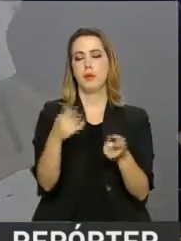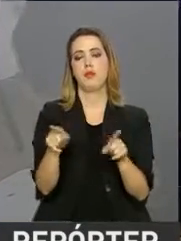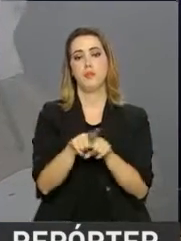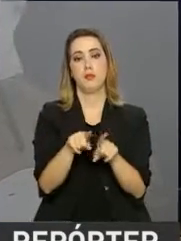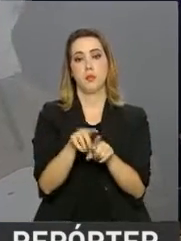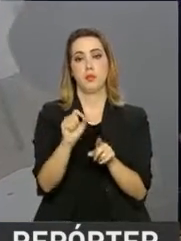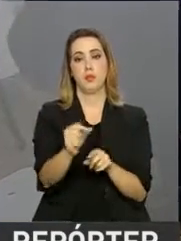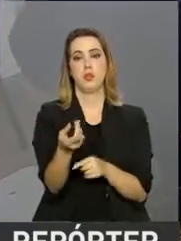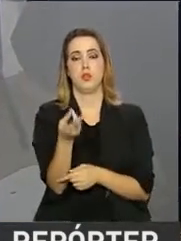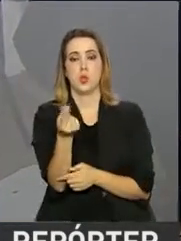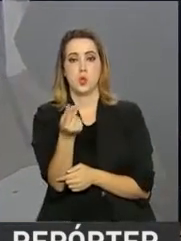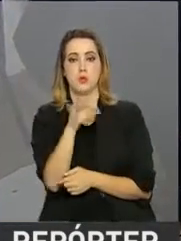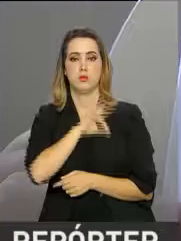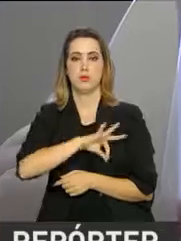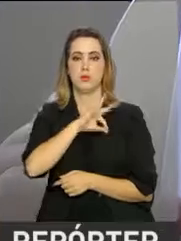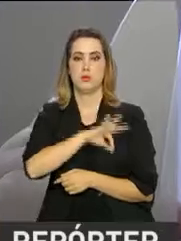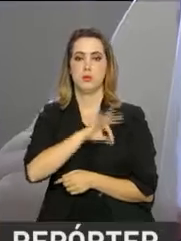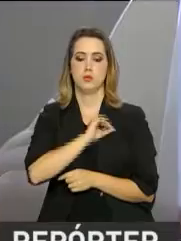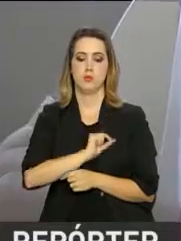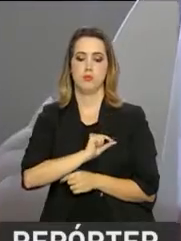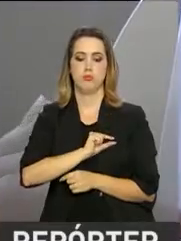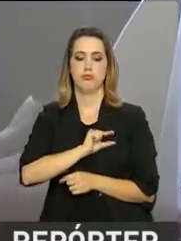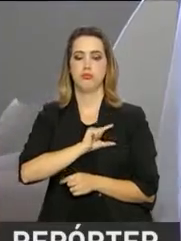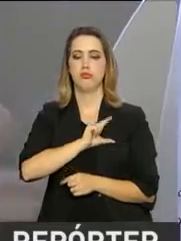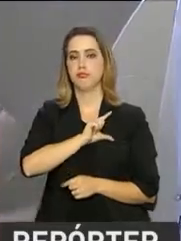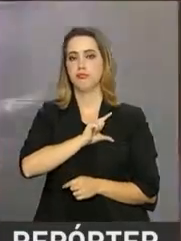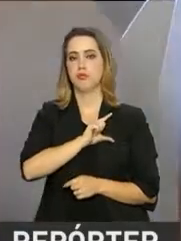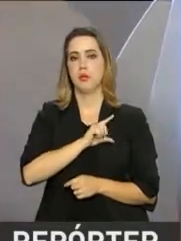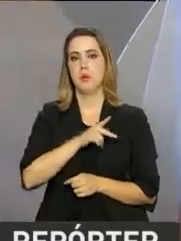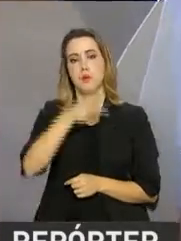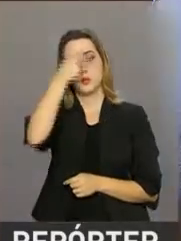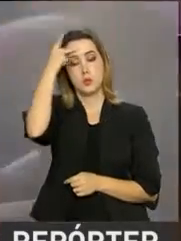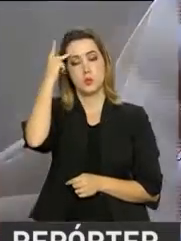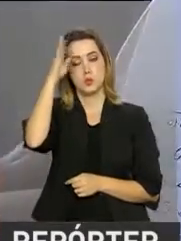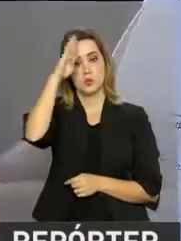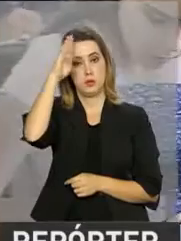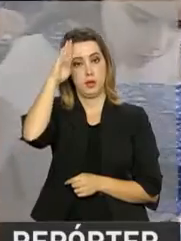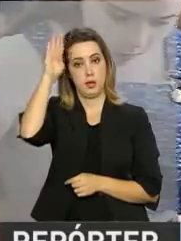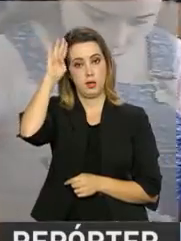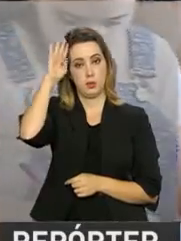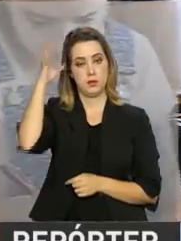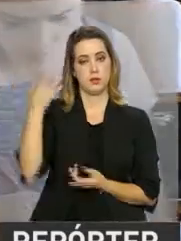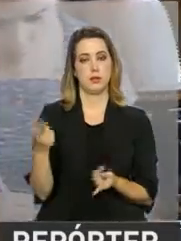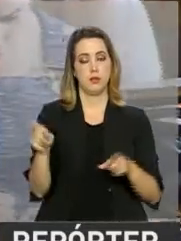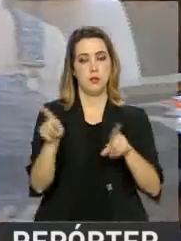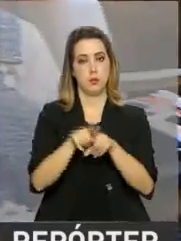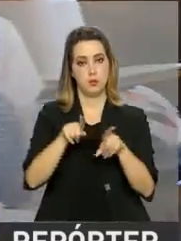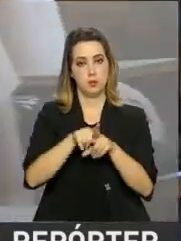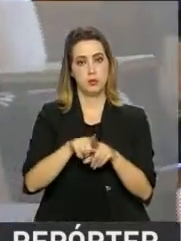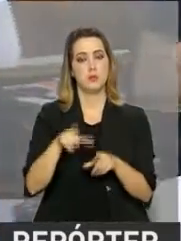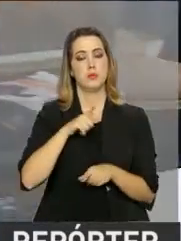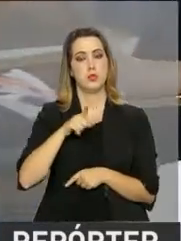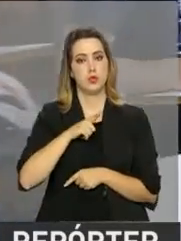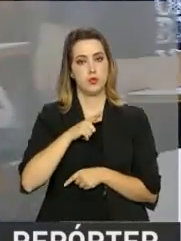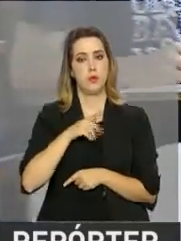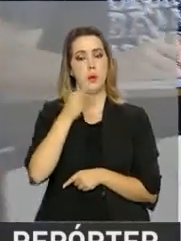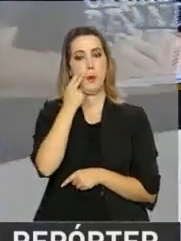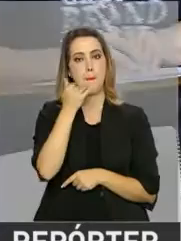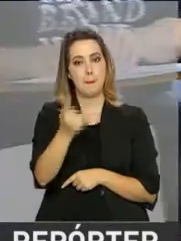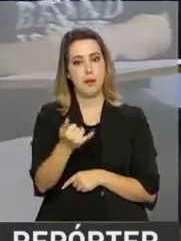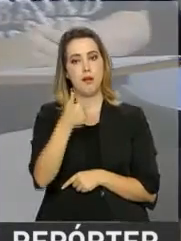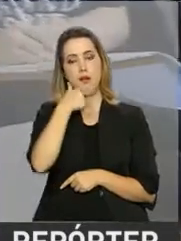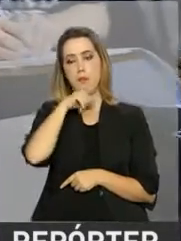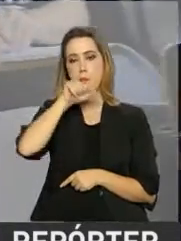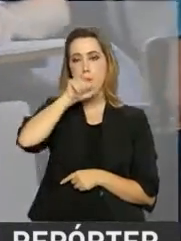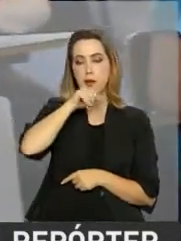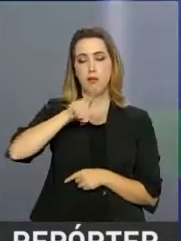os valores médios do rendimentos são maiores para as pessoas com curso superior completo que também tiveram o pai ou a mãe com esse